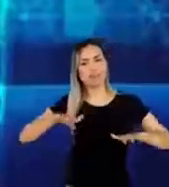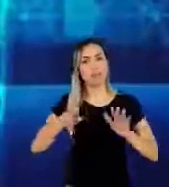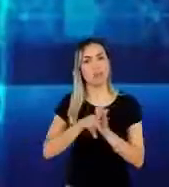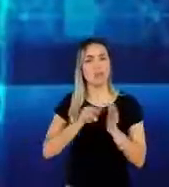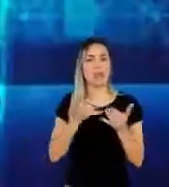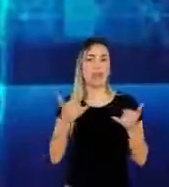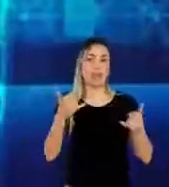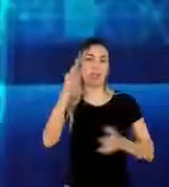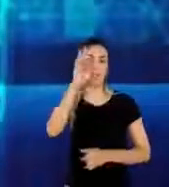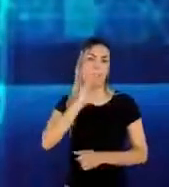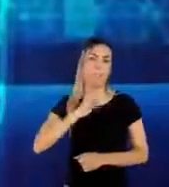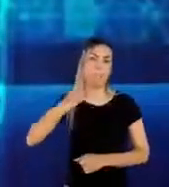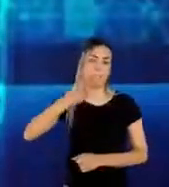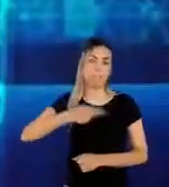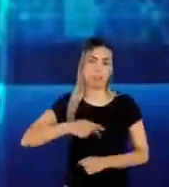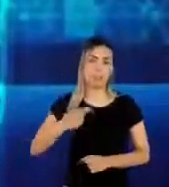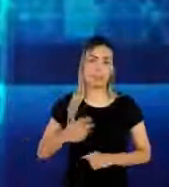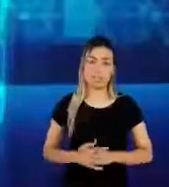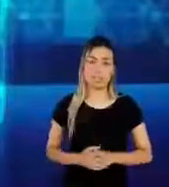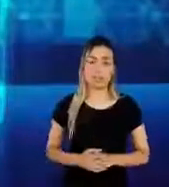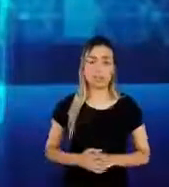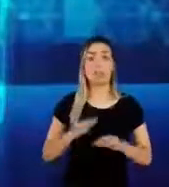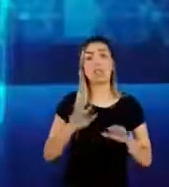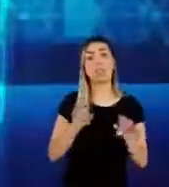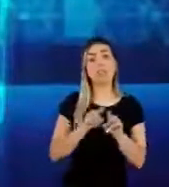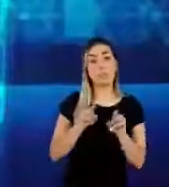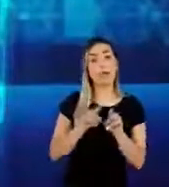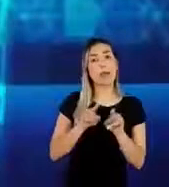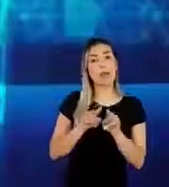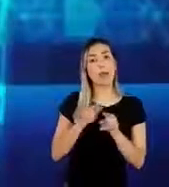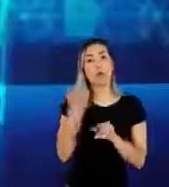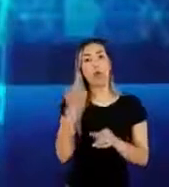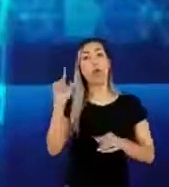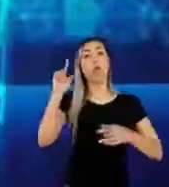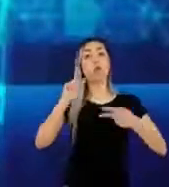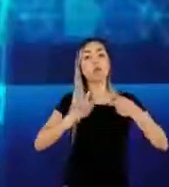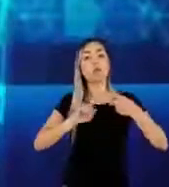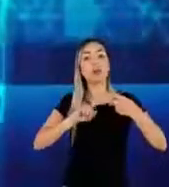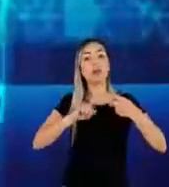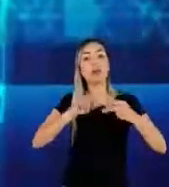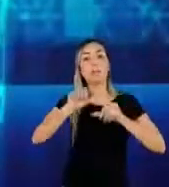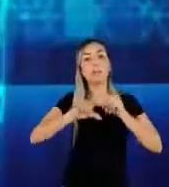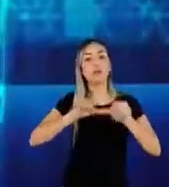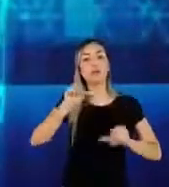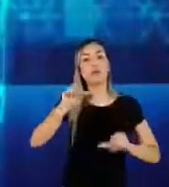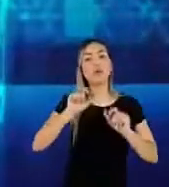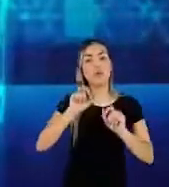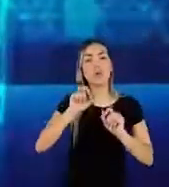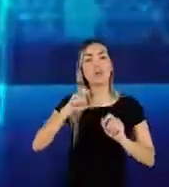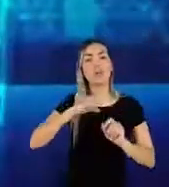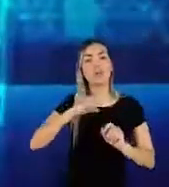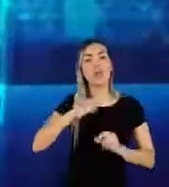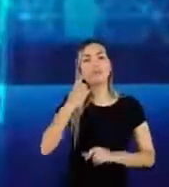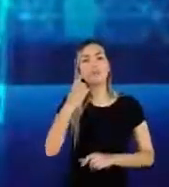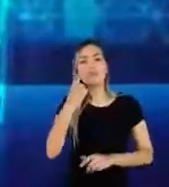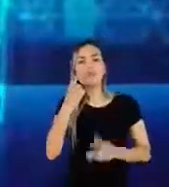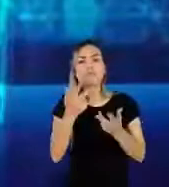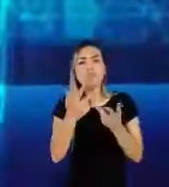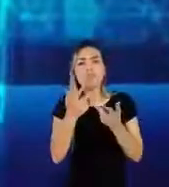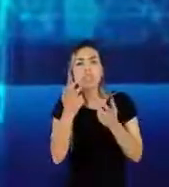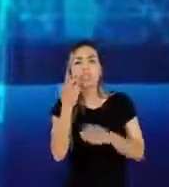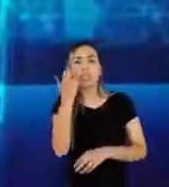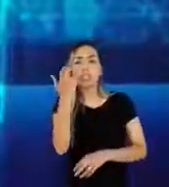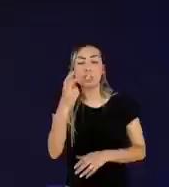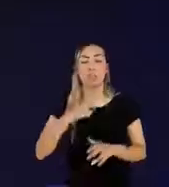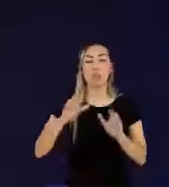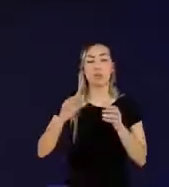deixar também de citar uma outra transformação, é a dos medidores inteligentes, que até o grupo CPFL